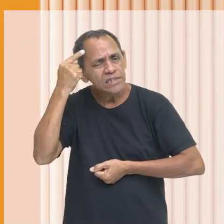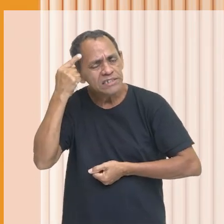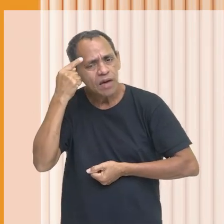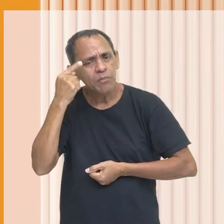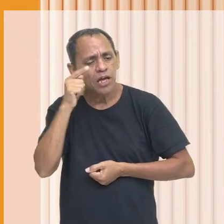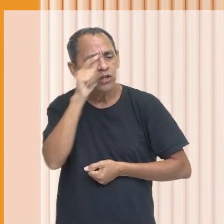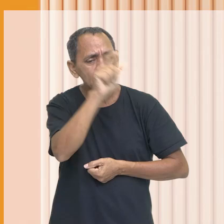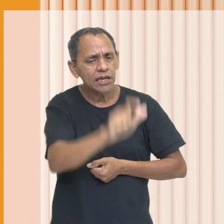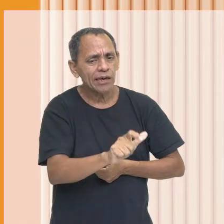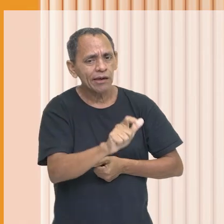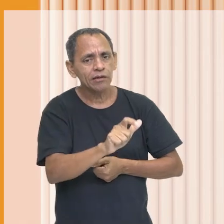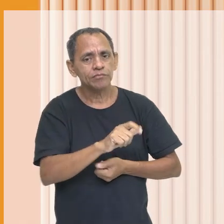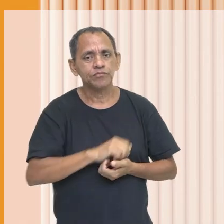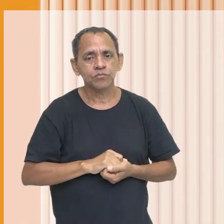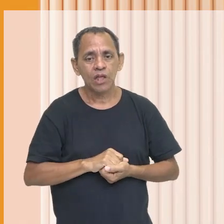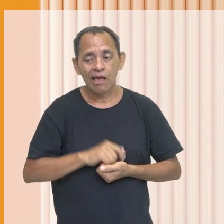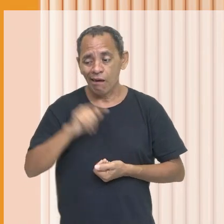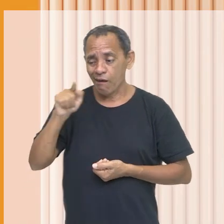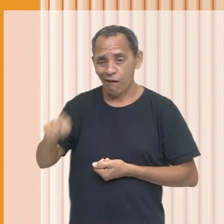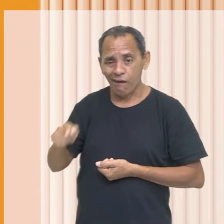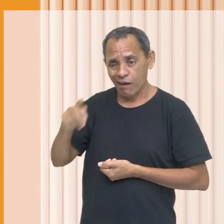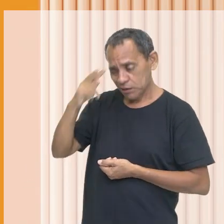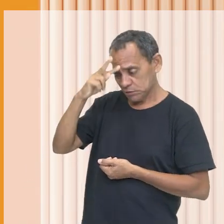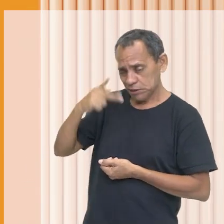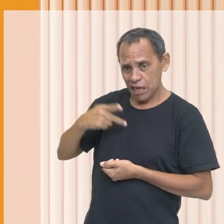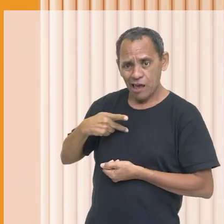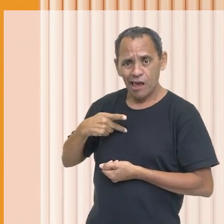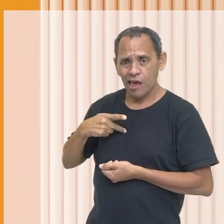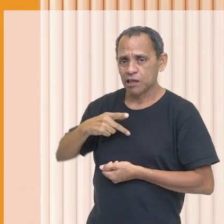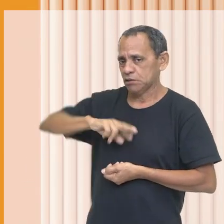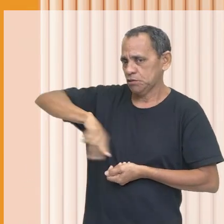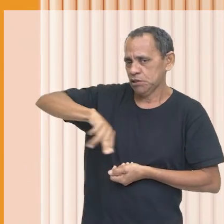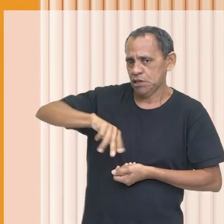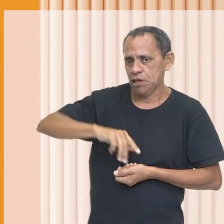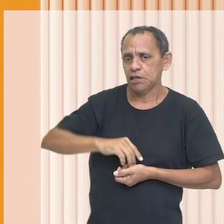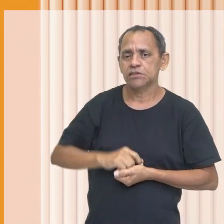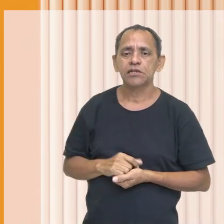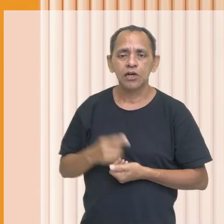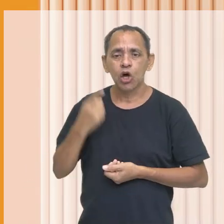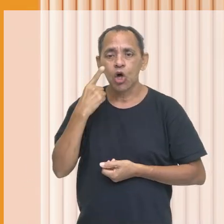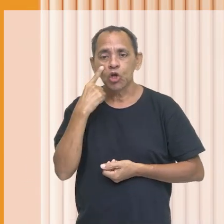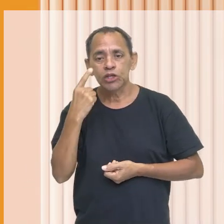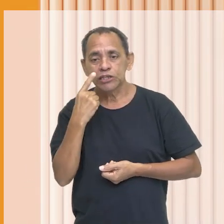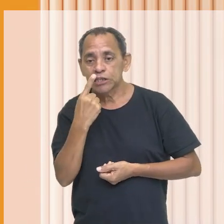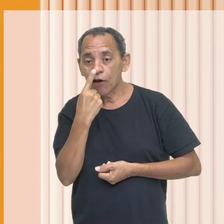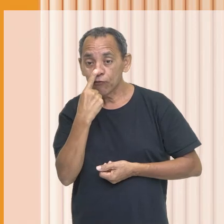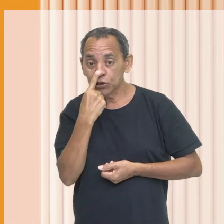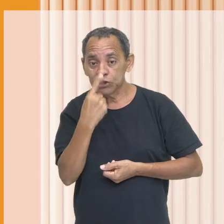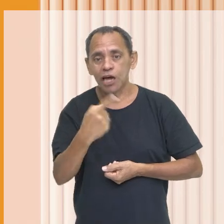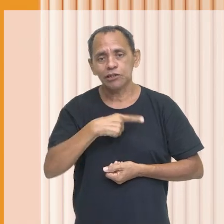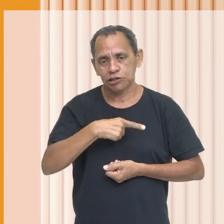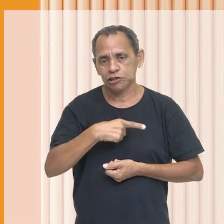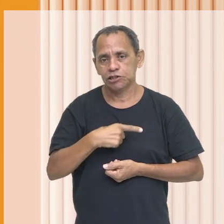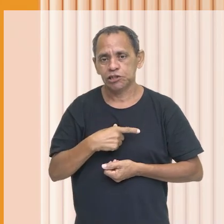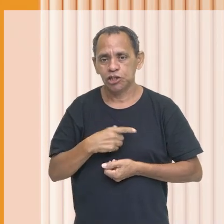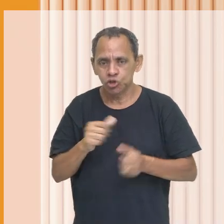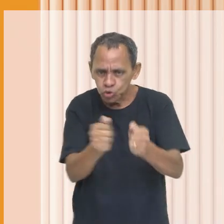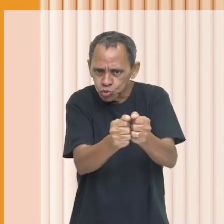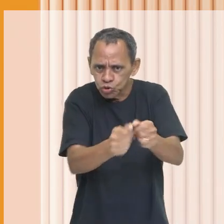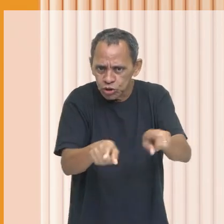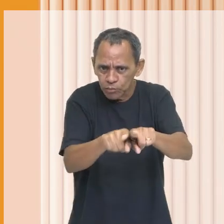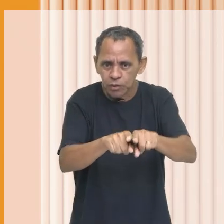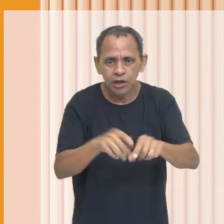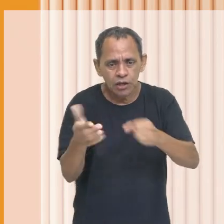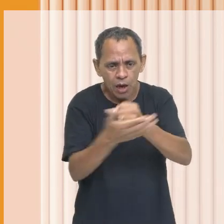me interessa o outro que está afastado de mim, mas interessa quem está próximo, quem garante a minha base de votos que me mantém